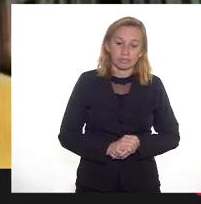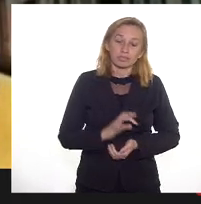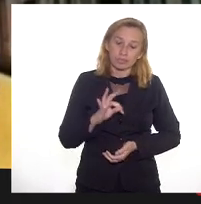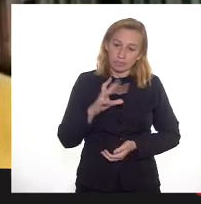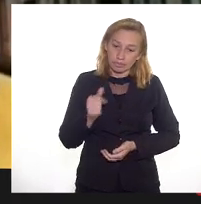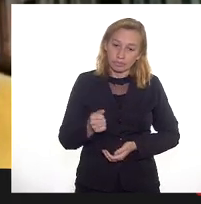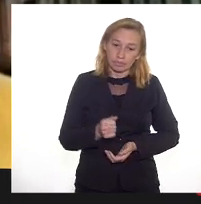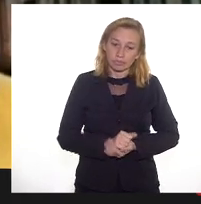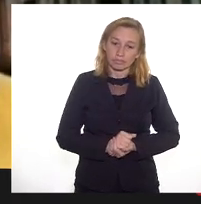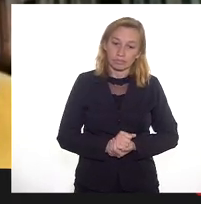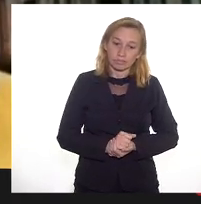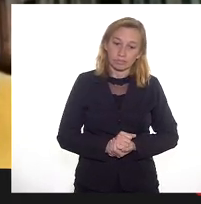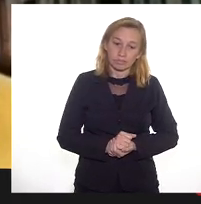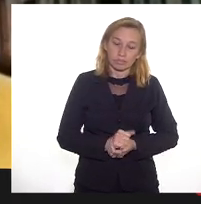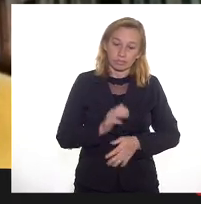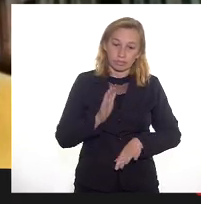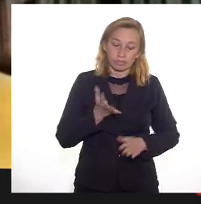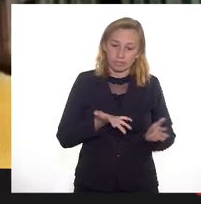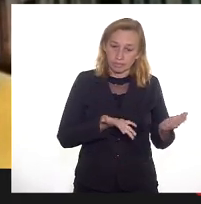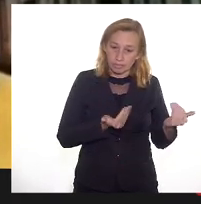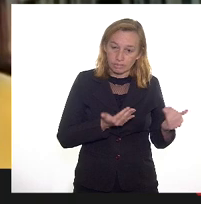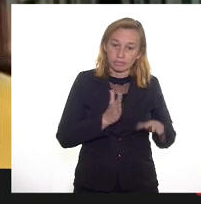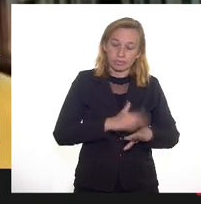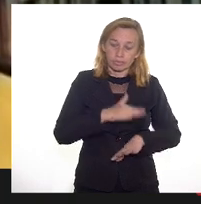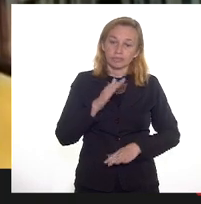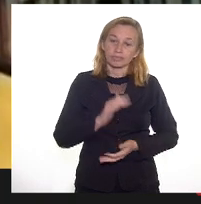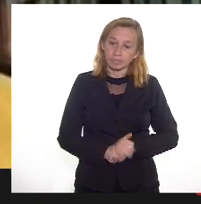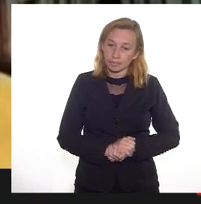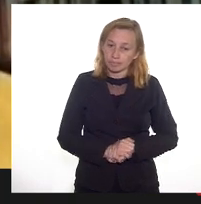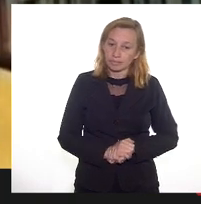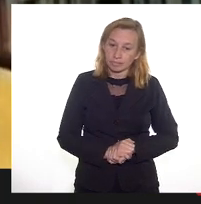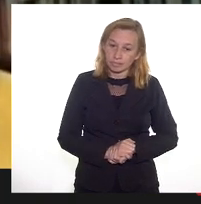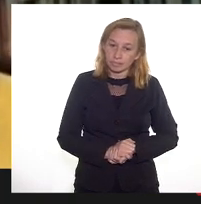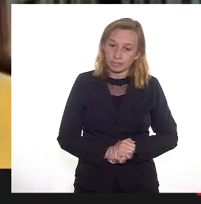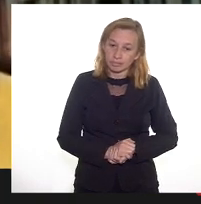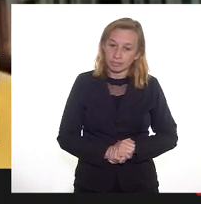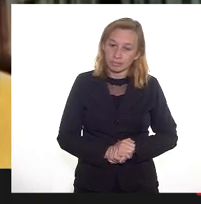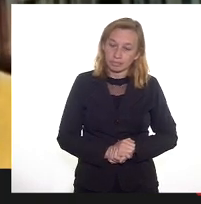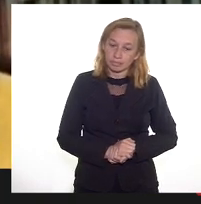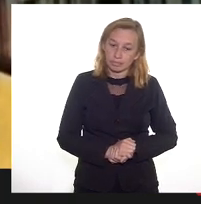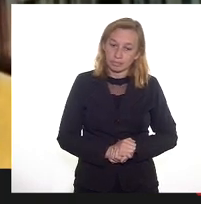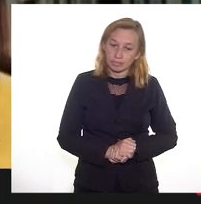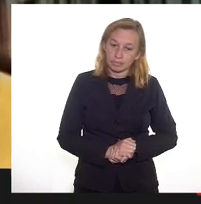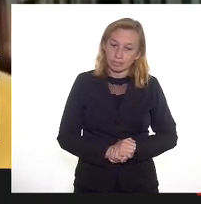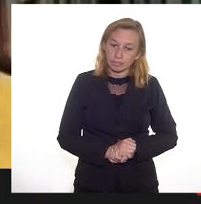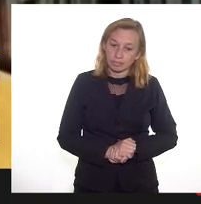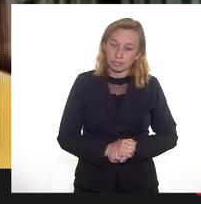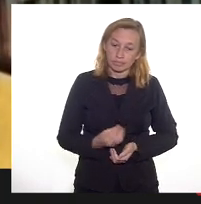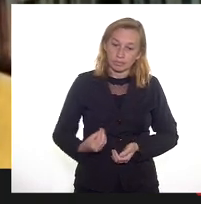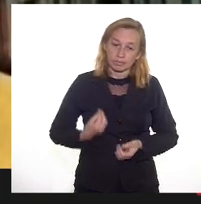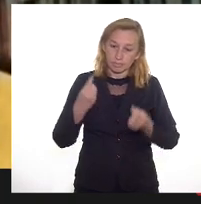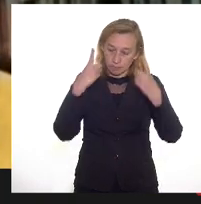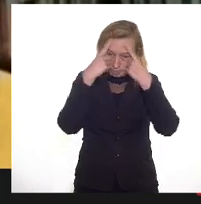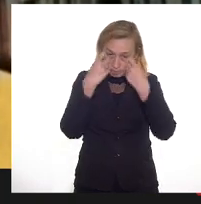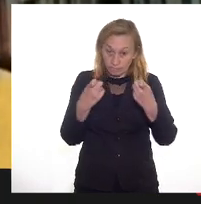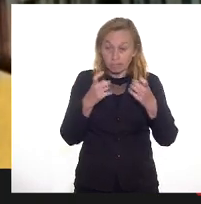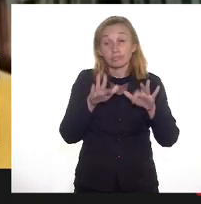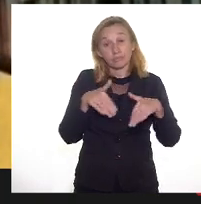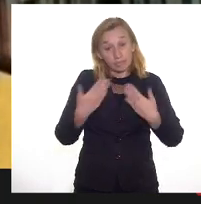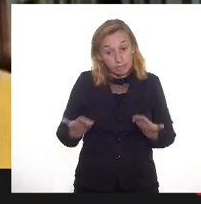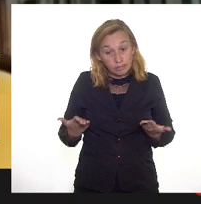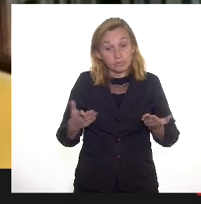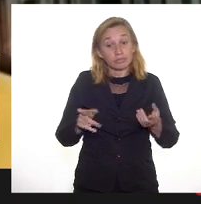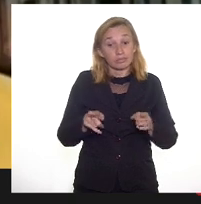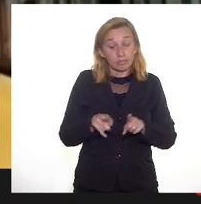Sobretudo aqueles mais jovens, no convívio com uma vida de violência. Então, isso também